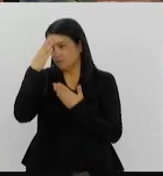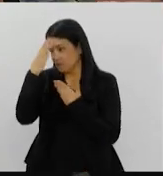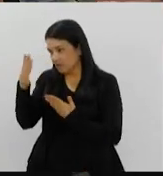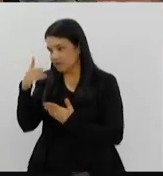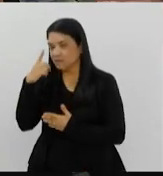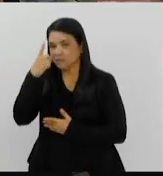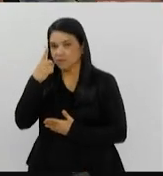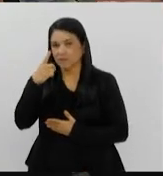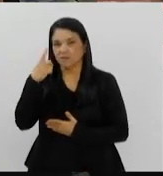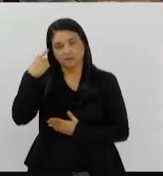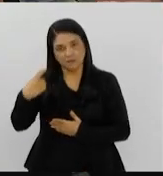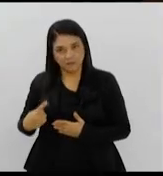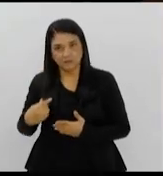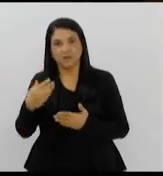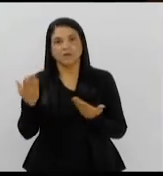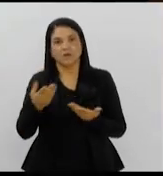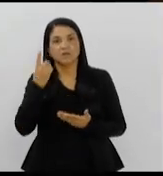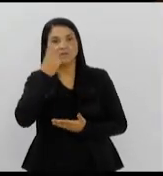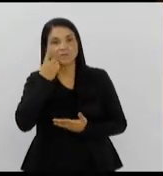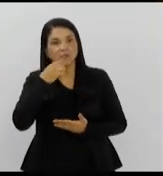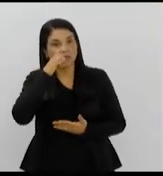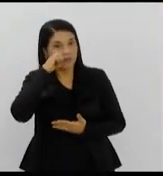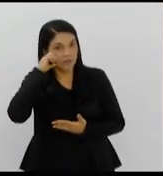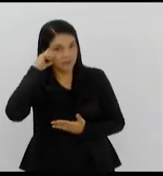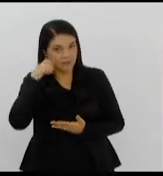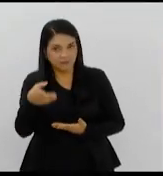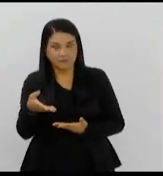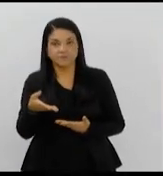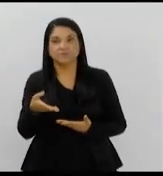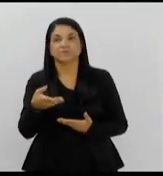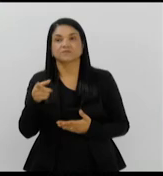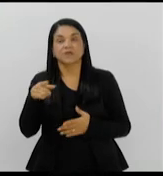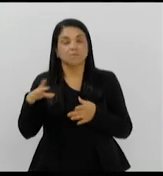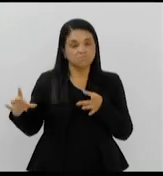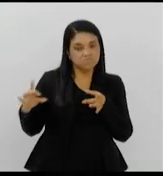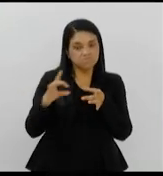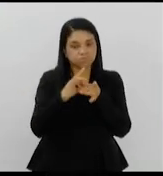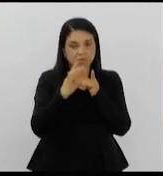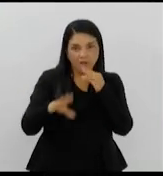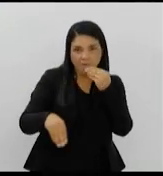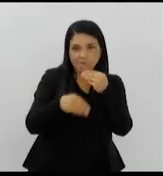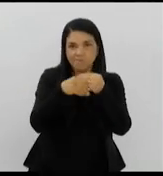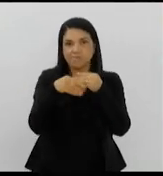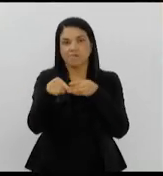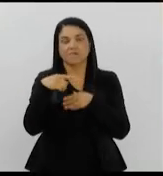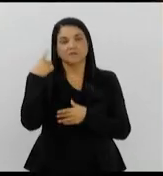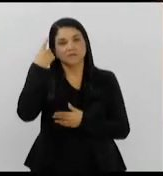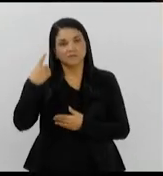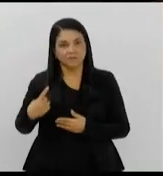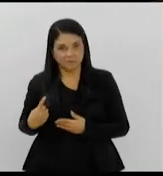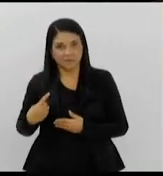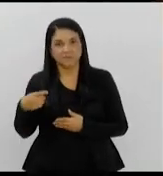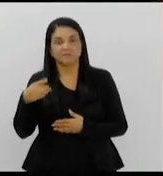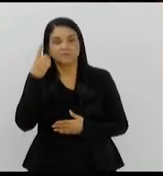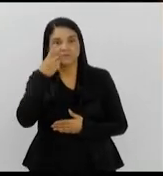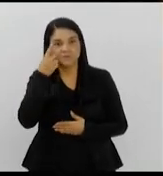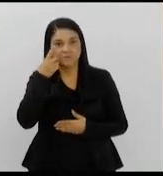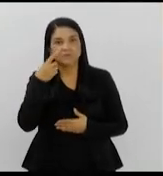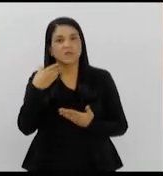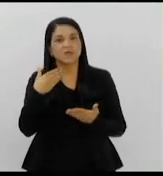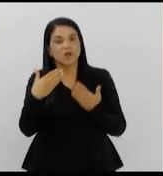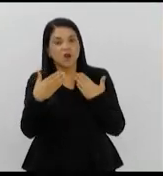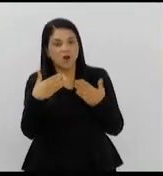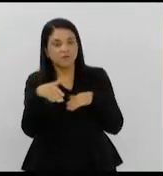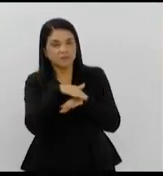Érica Takimoto. Rapidamente, pegando carona, inclusive, no que a deputada Dani Balbi colocou aqui, queria conversar